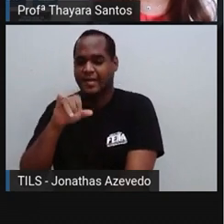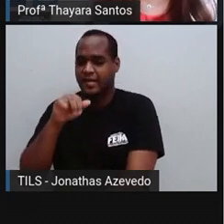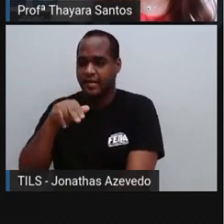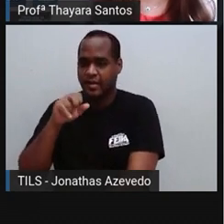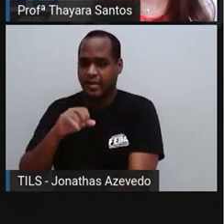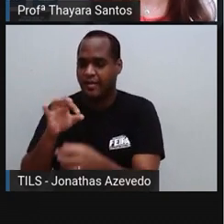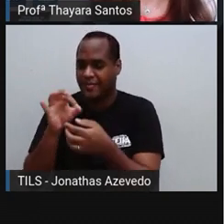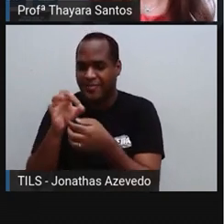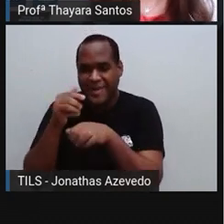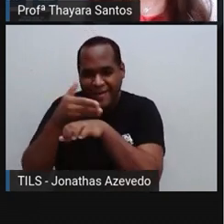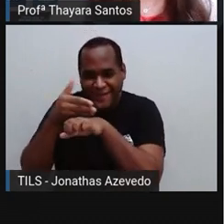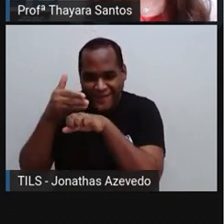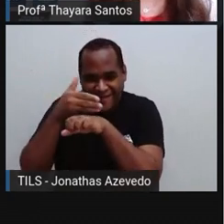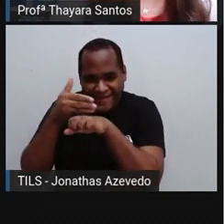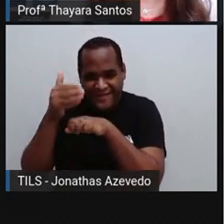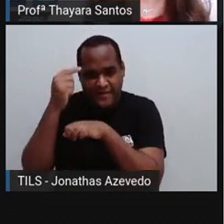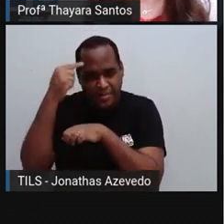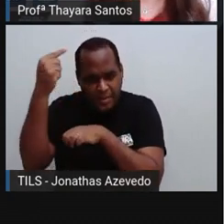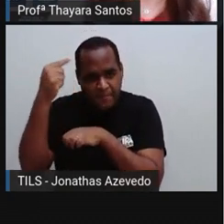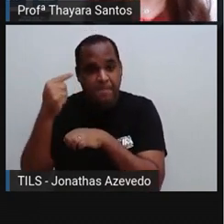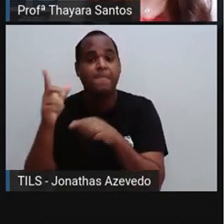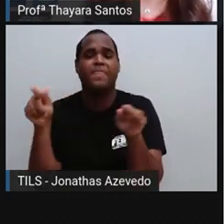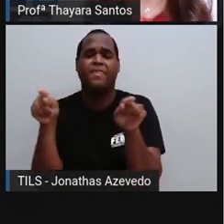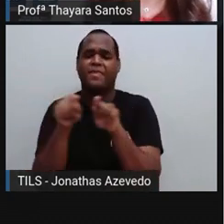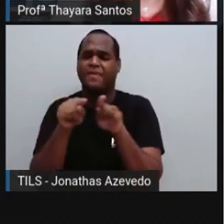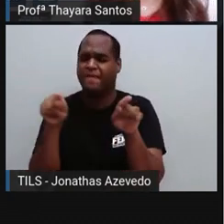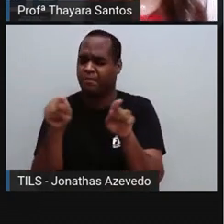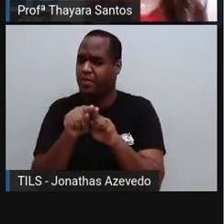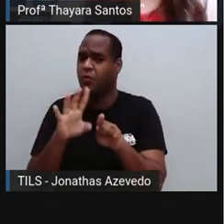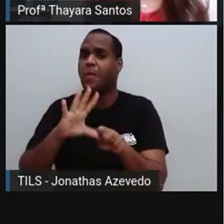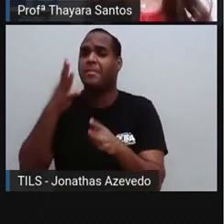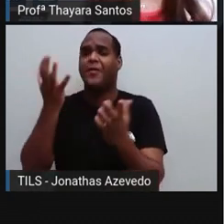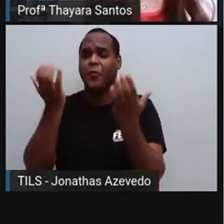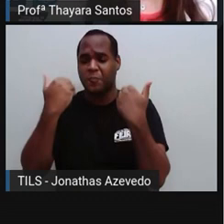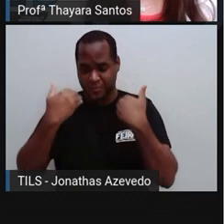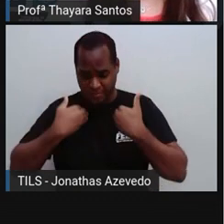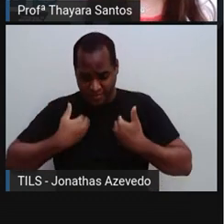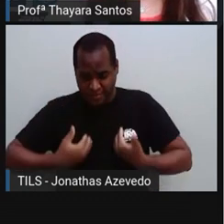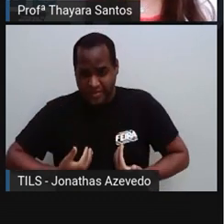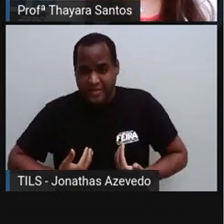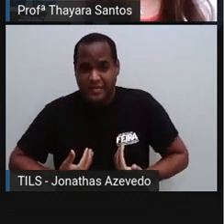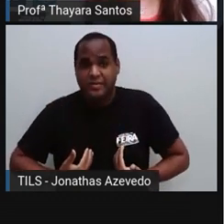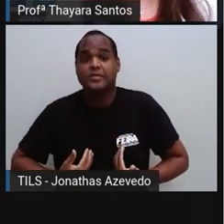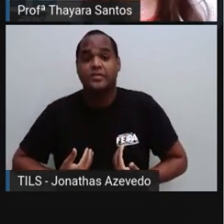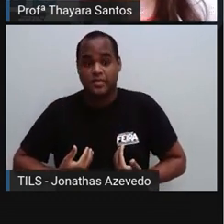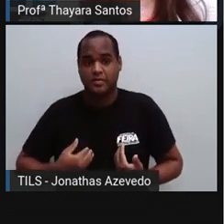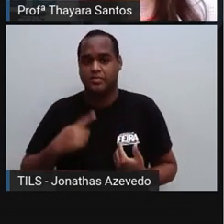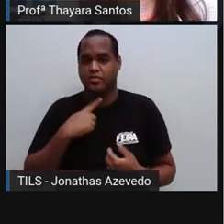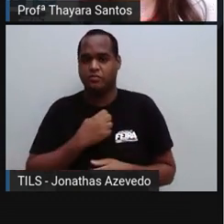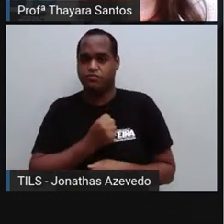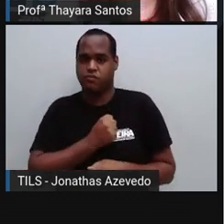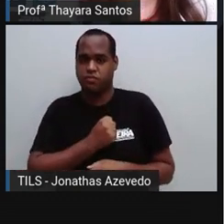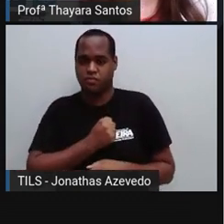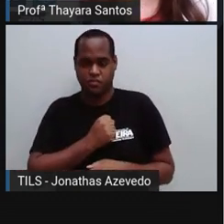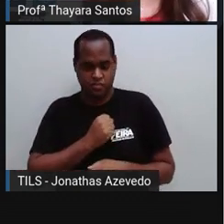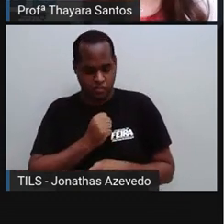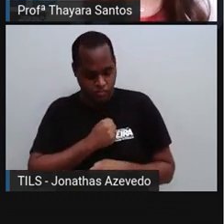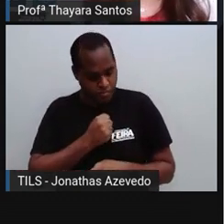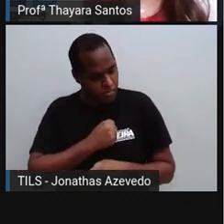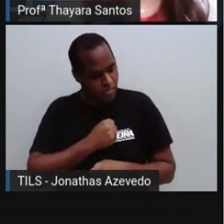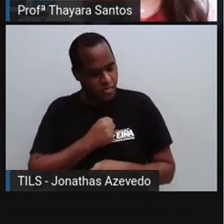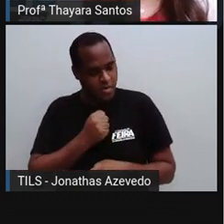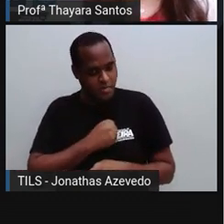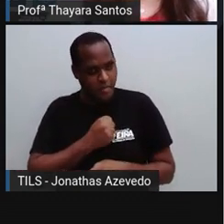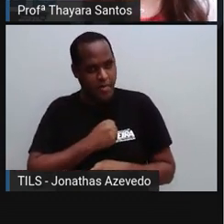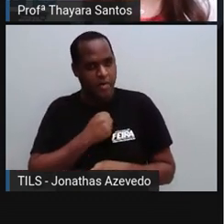no cigarro. E quais são os efeitos dessa droga no nosso sistema? Ela provoca aumento dos batimentos cardíacos e